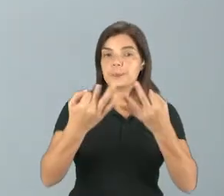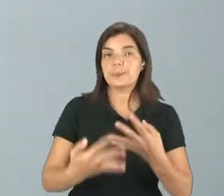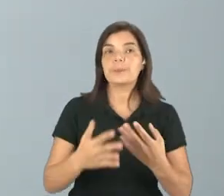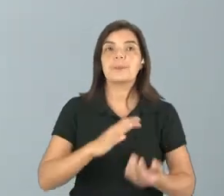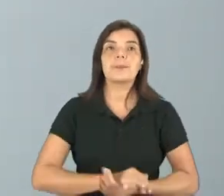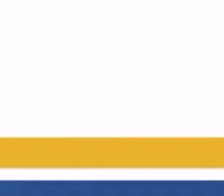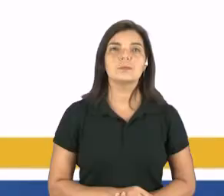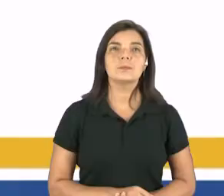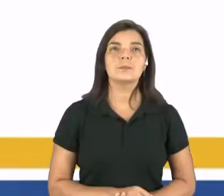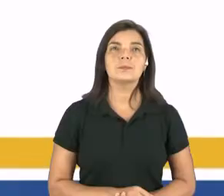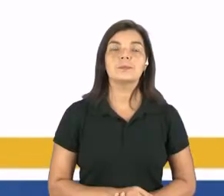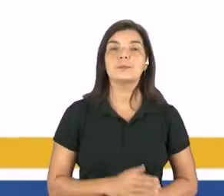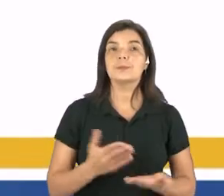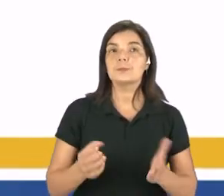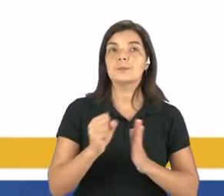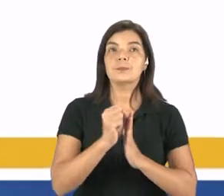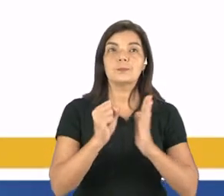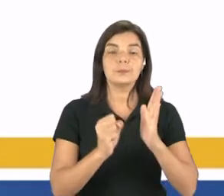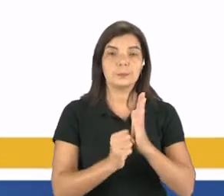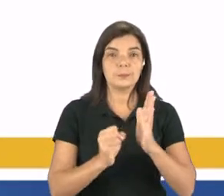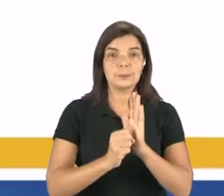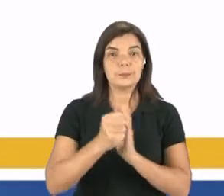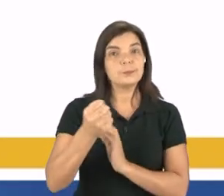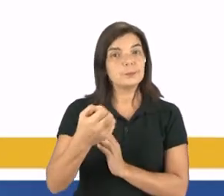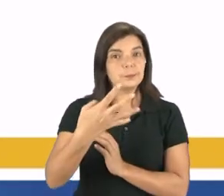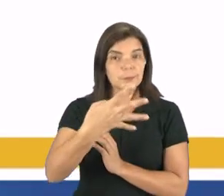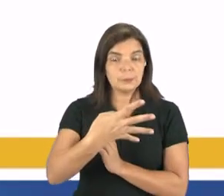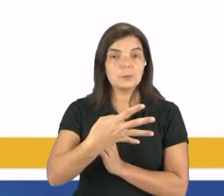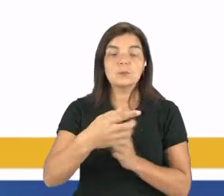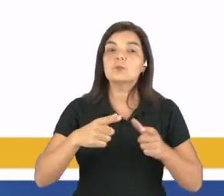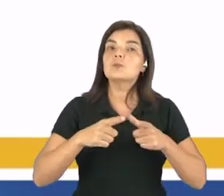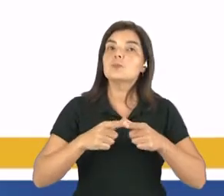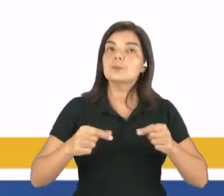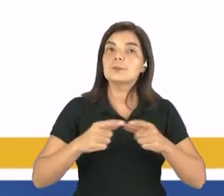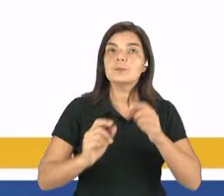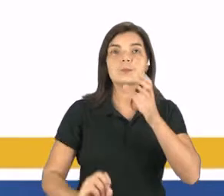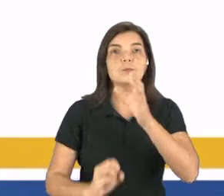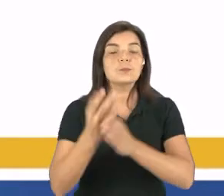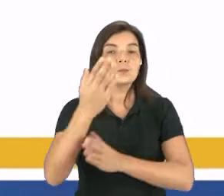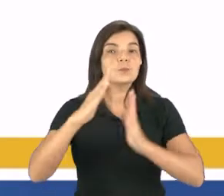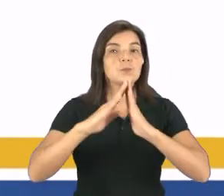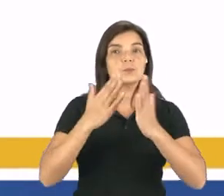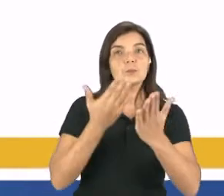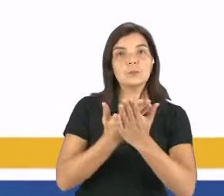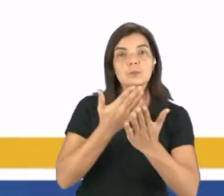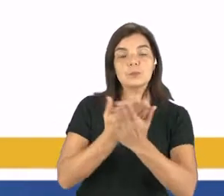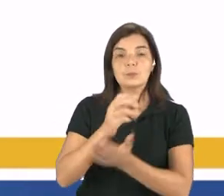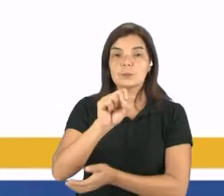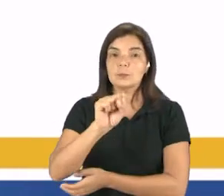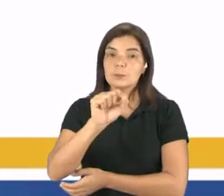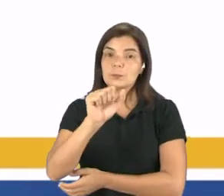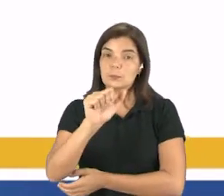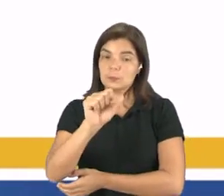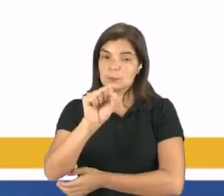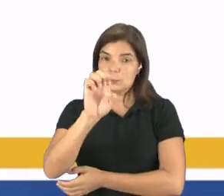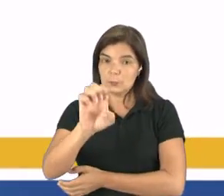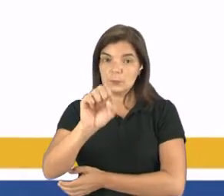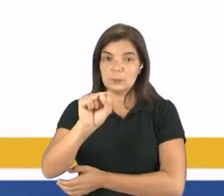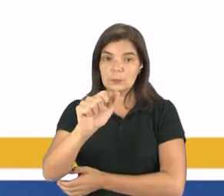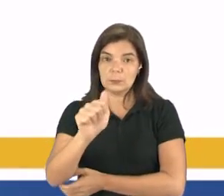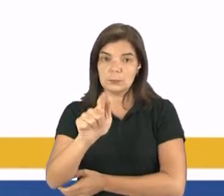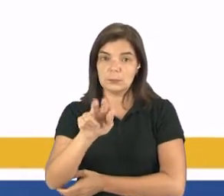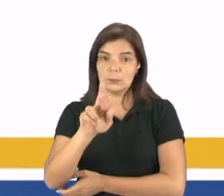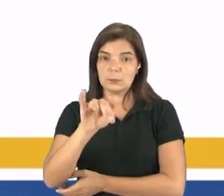sobre isso. No século XIV, no Japão, surgem várias escolas de esgrima, né? Que já é uma